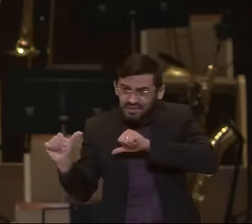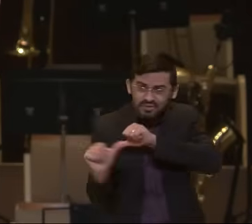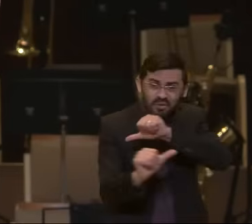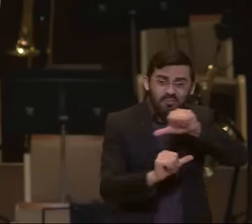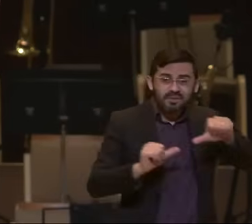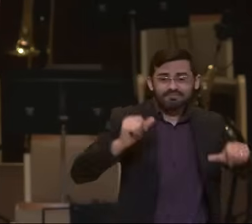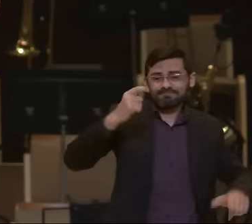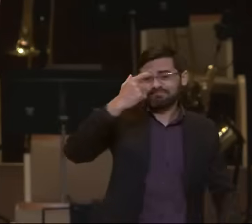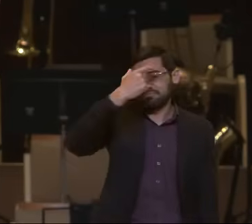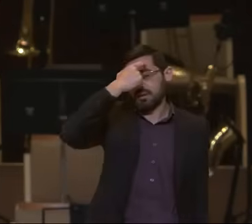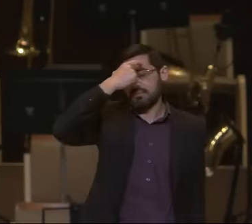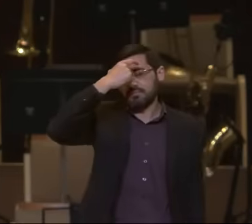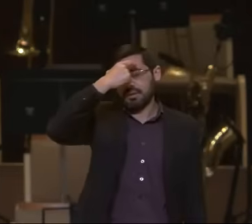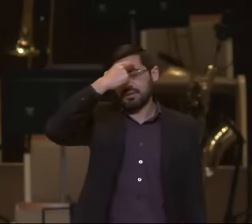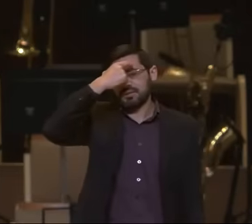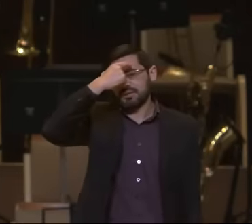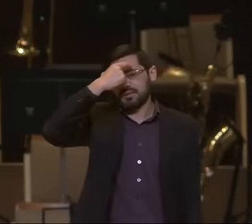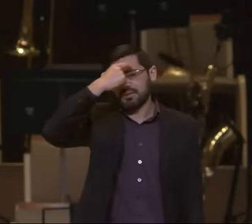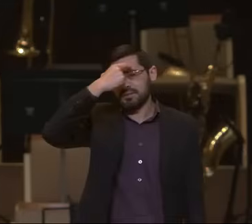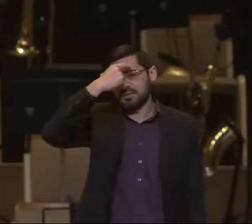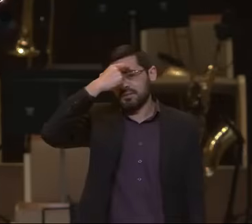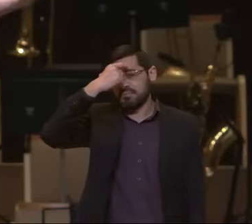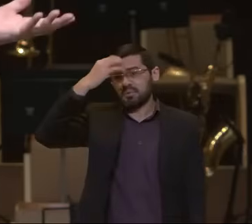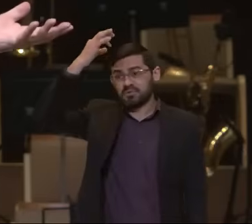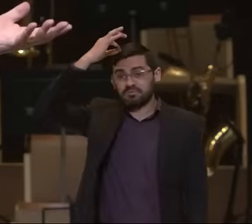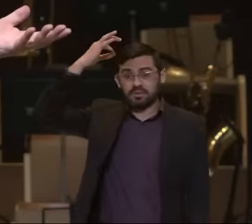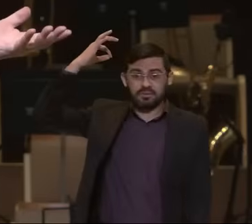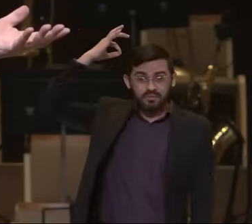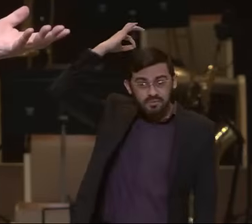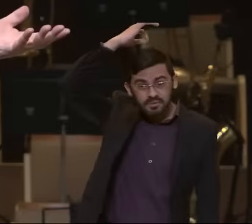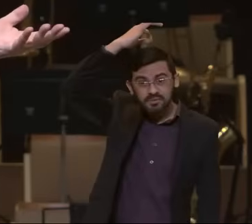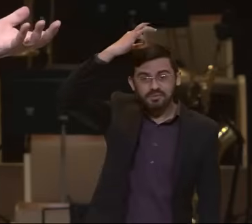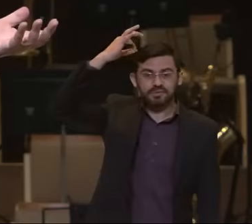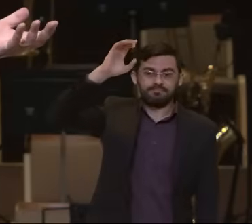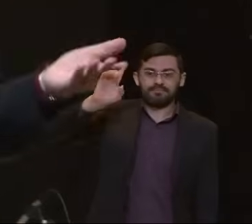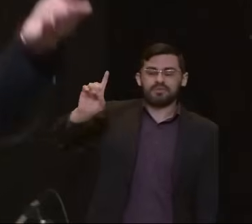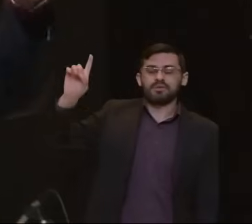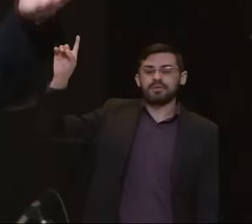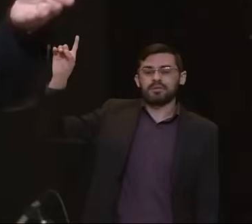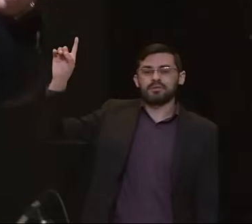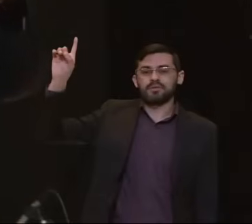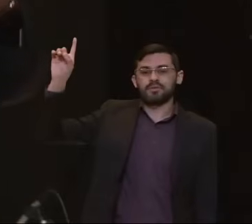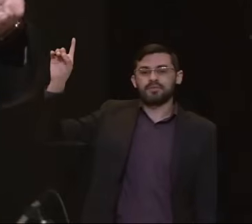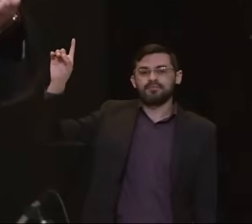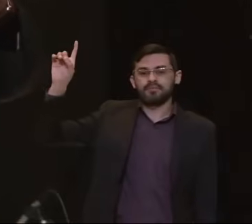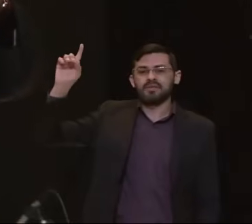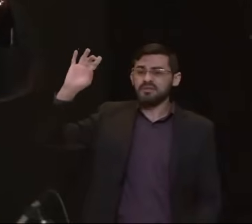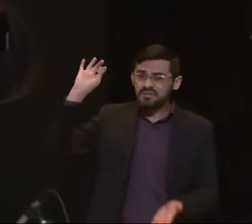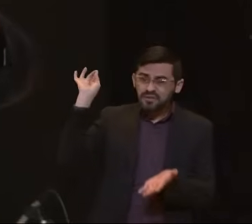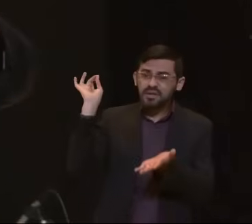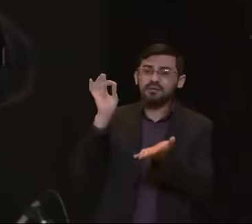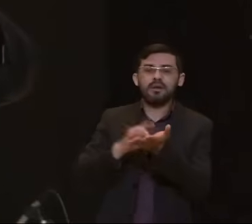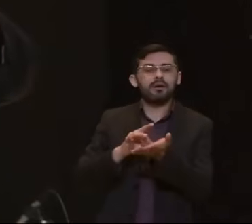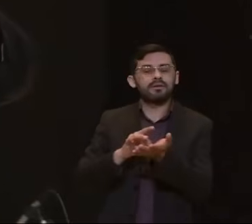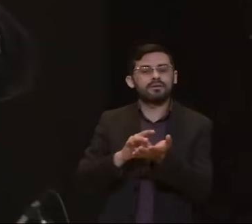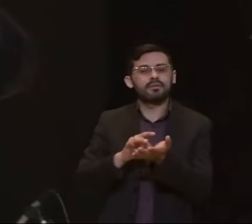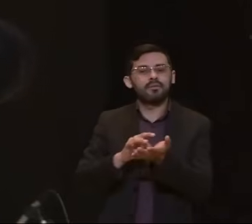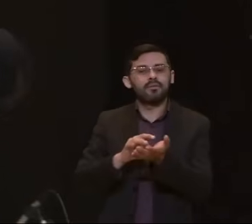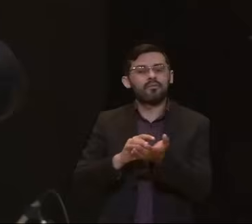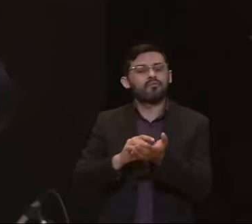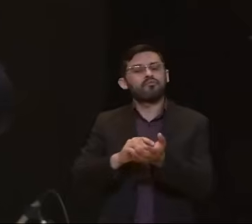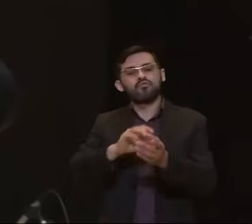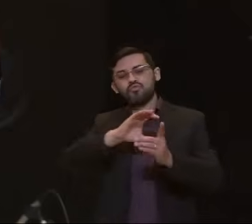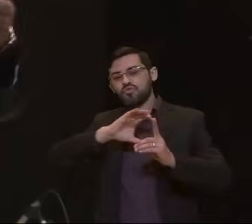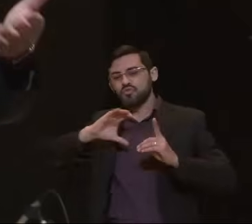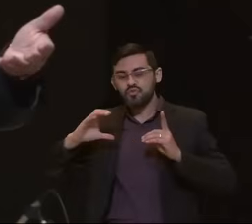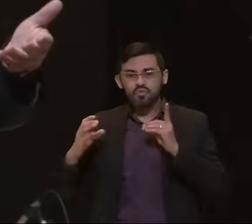sua mente, renovados pelo Espírito de Deus. E ele diz: isto é o culto